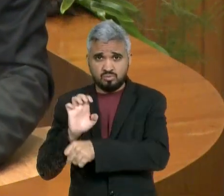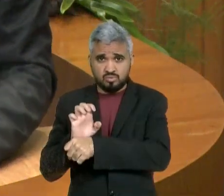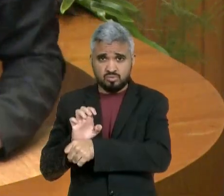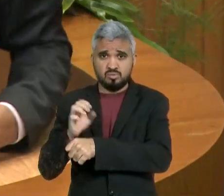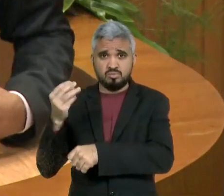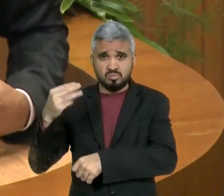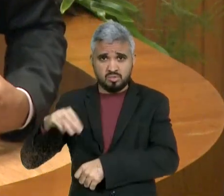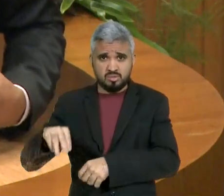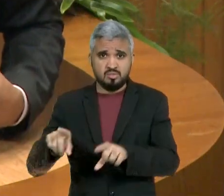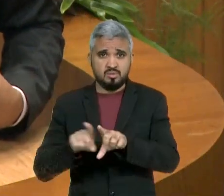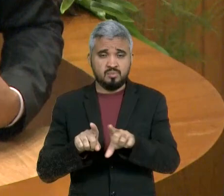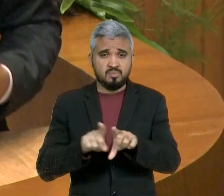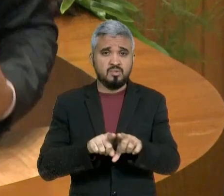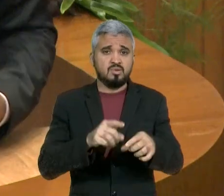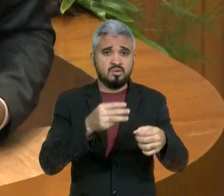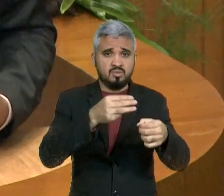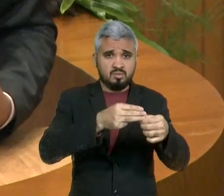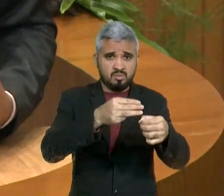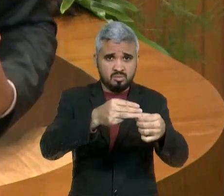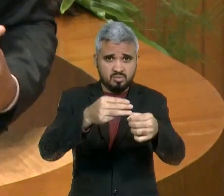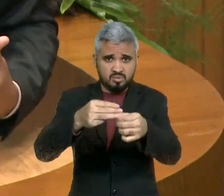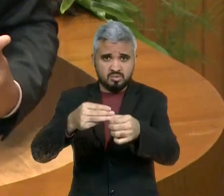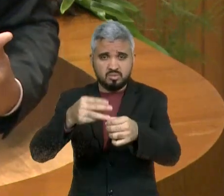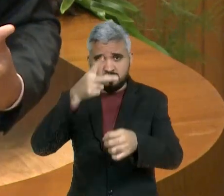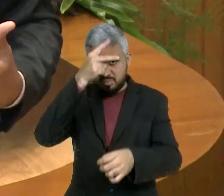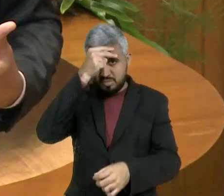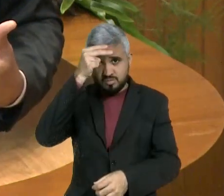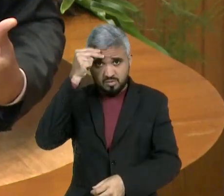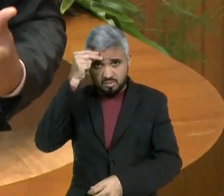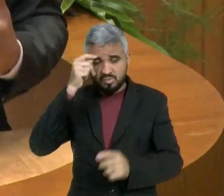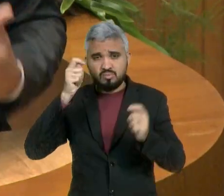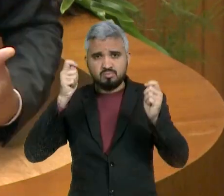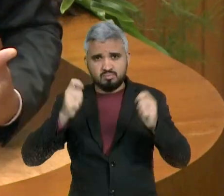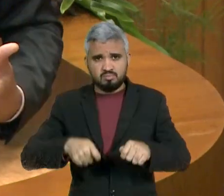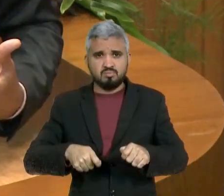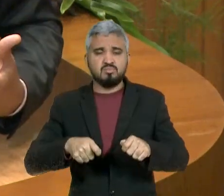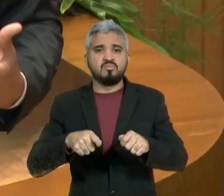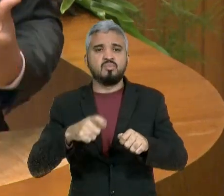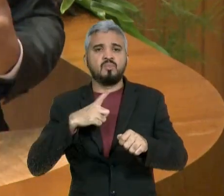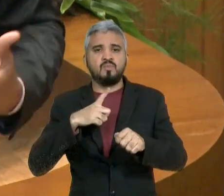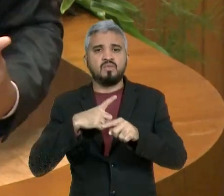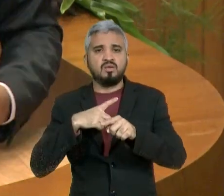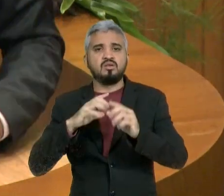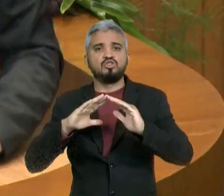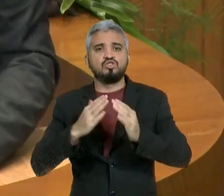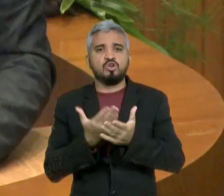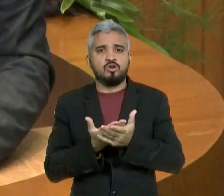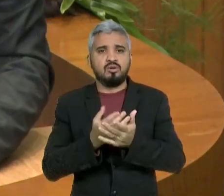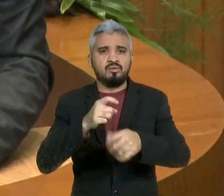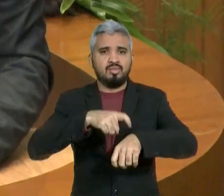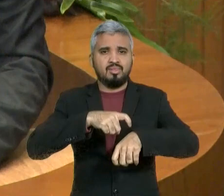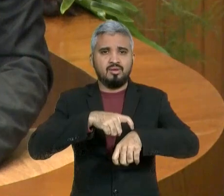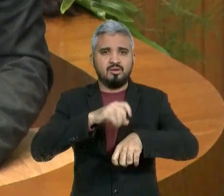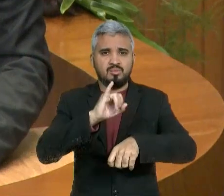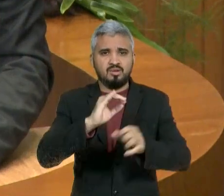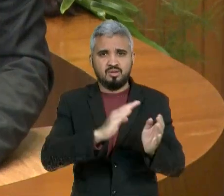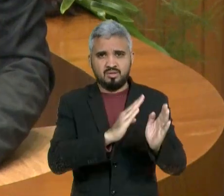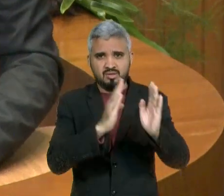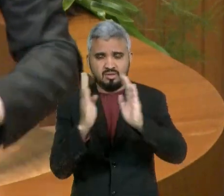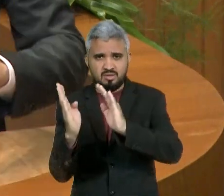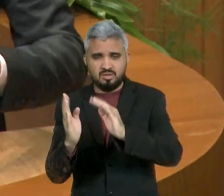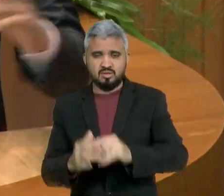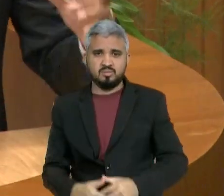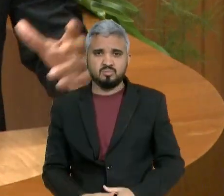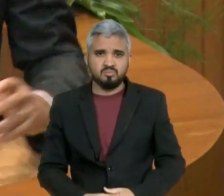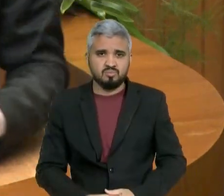governo municipal, possam ofertar escola de qualidade através do ensino de tempo